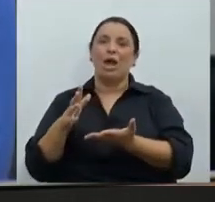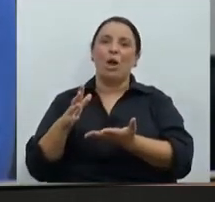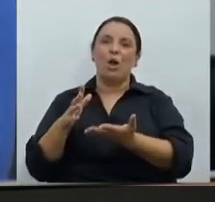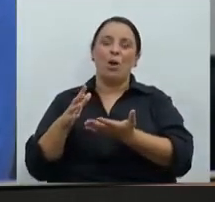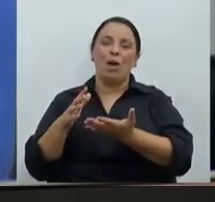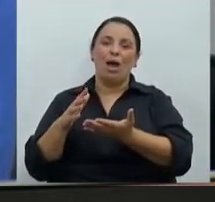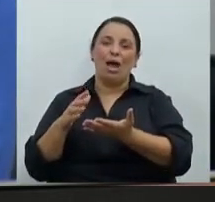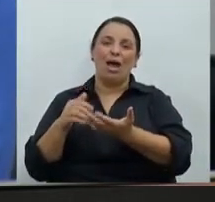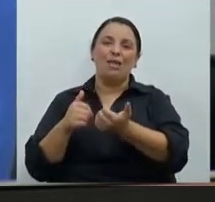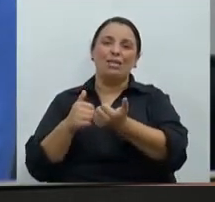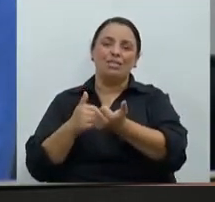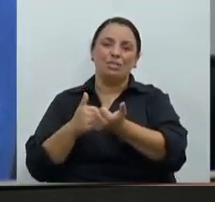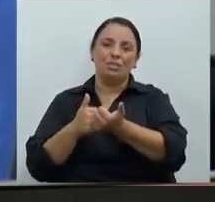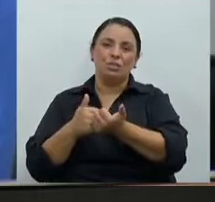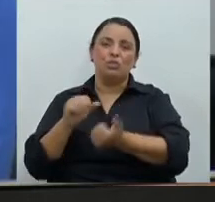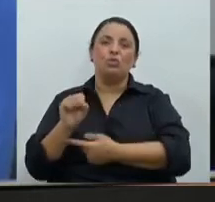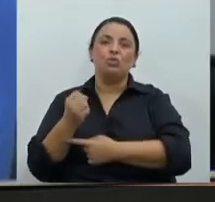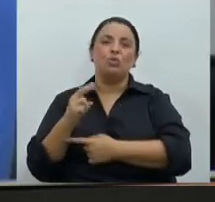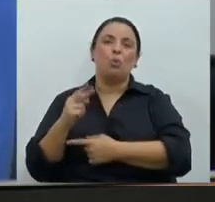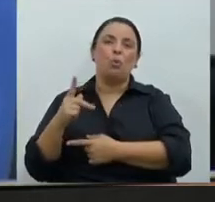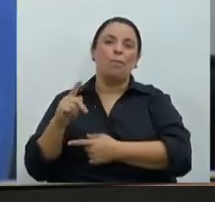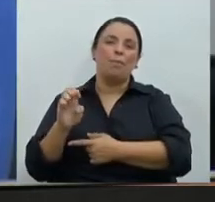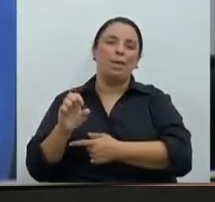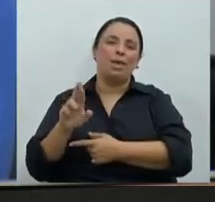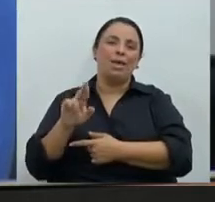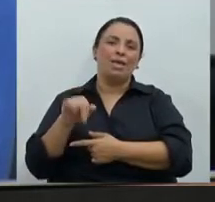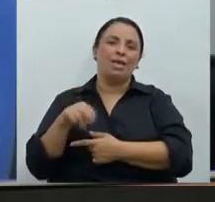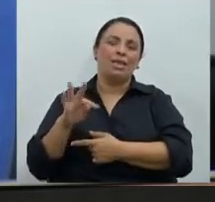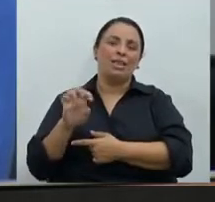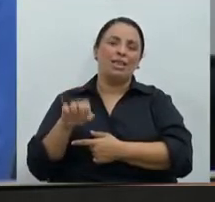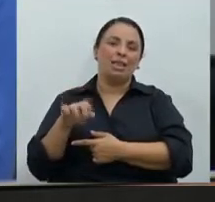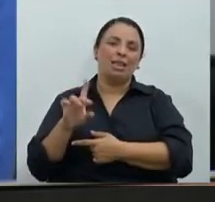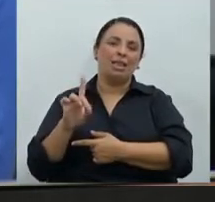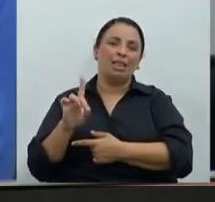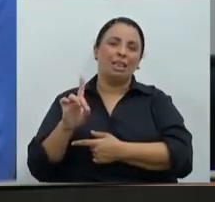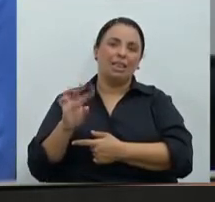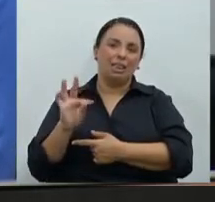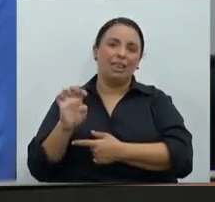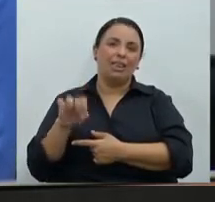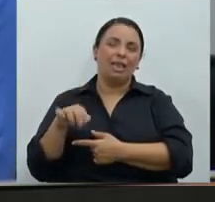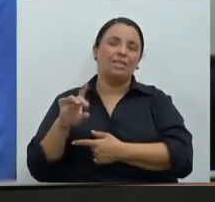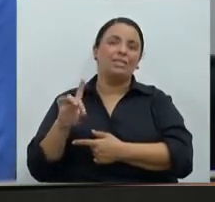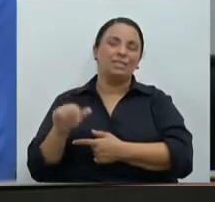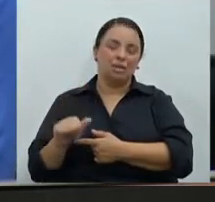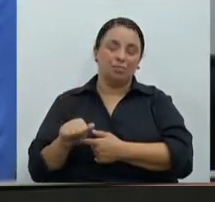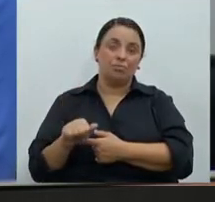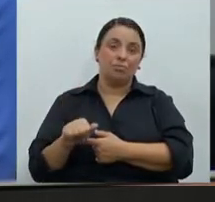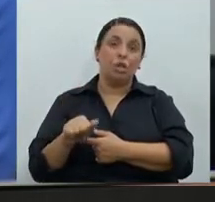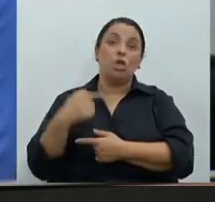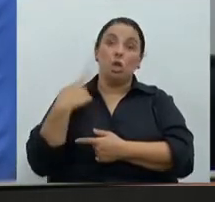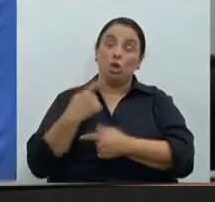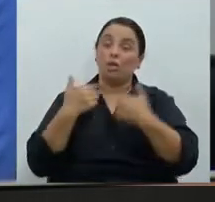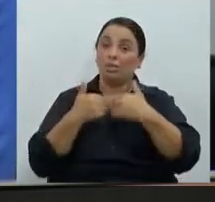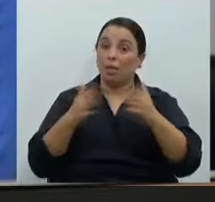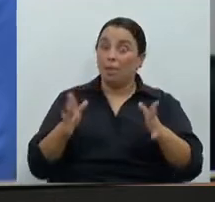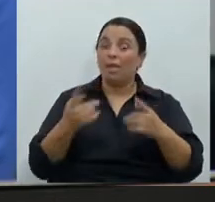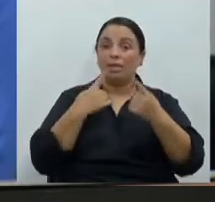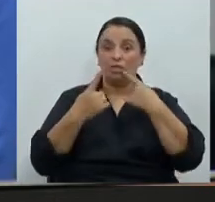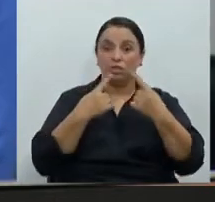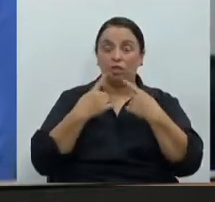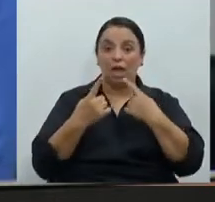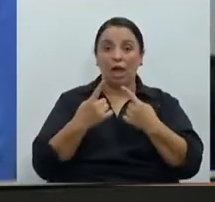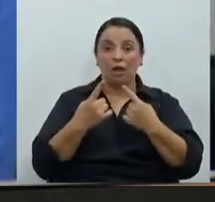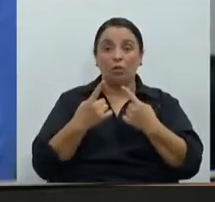abertos a esse diálogo sempre. E, mais que isso, para a proposta que nos traz